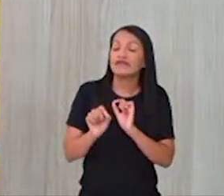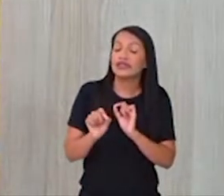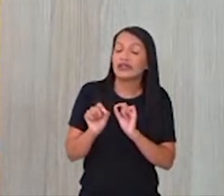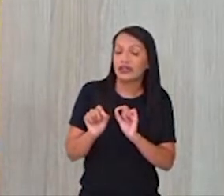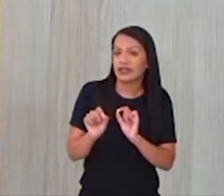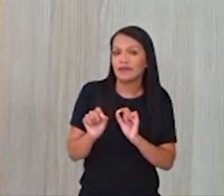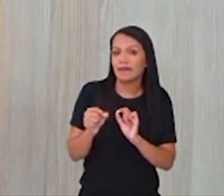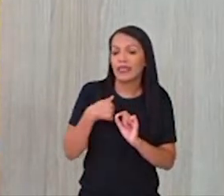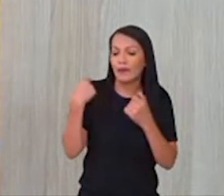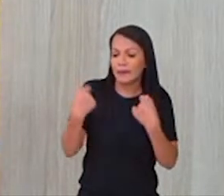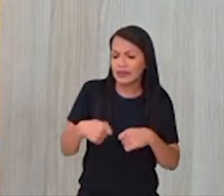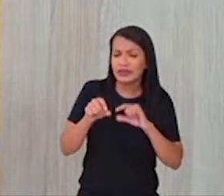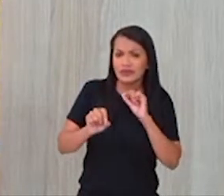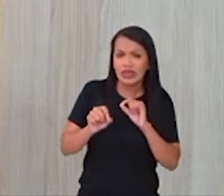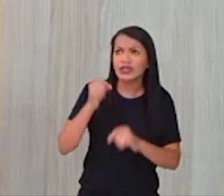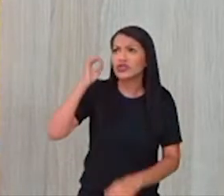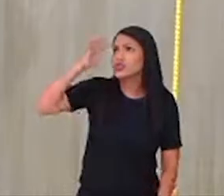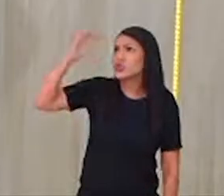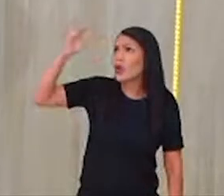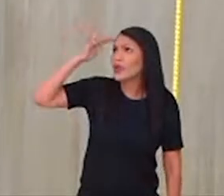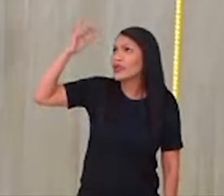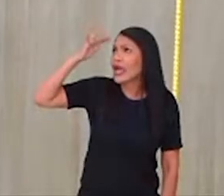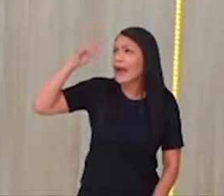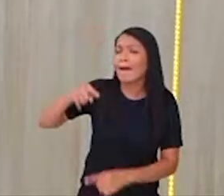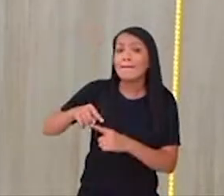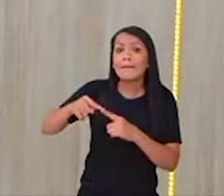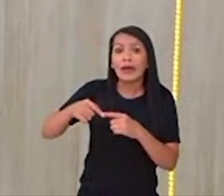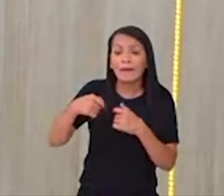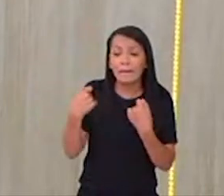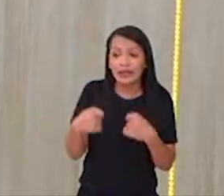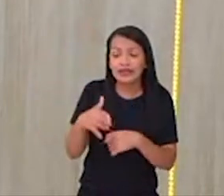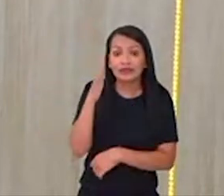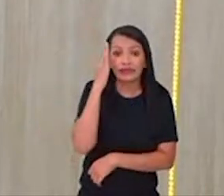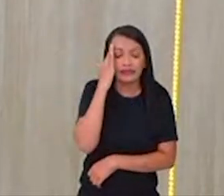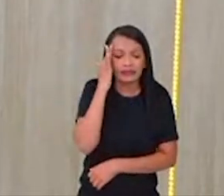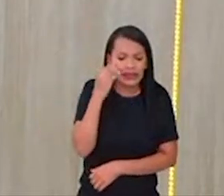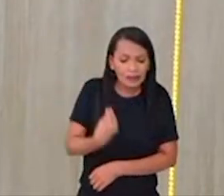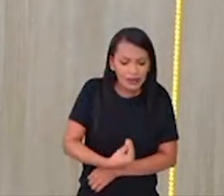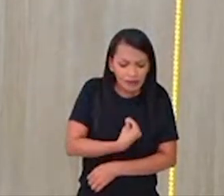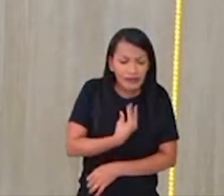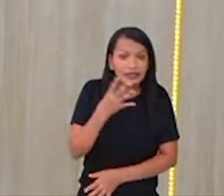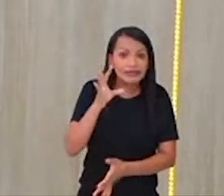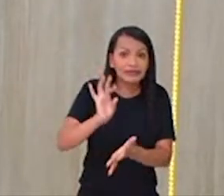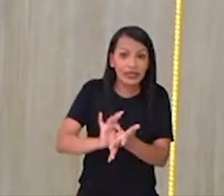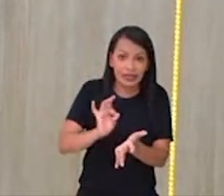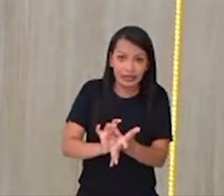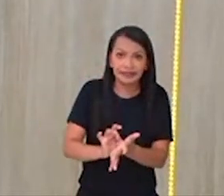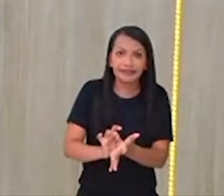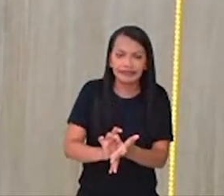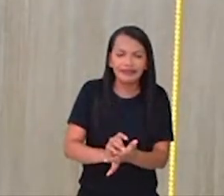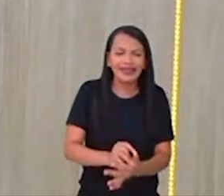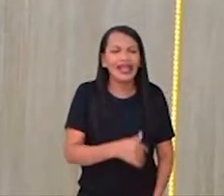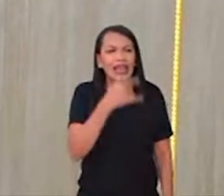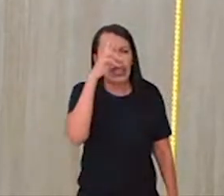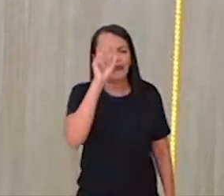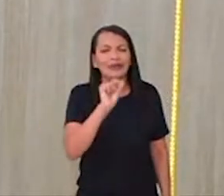é justamente isso. Quando a gente usa pé no chão, a ideia, né, análoga, a analogia